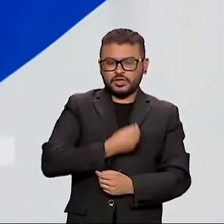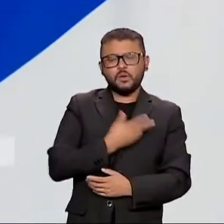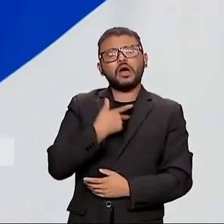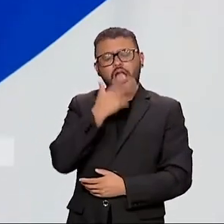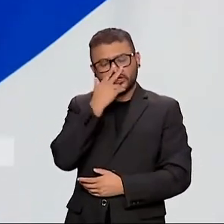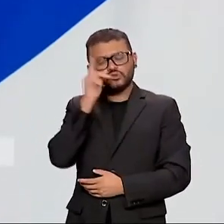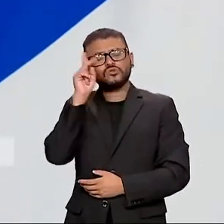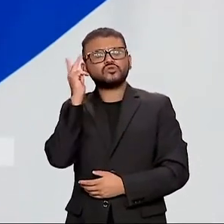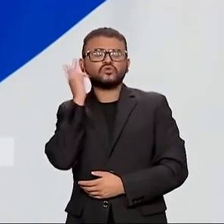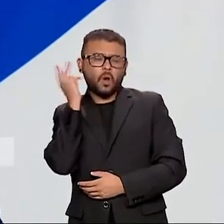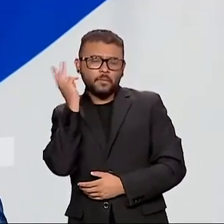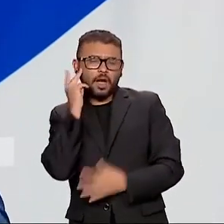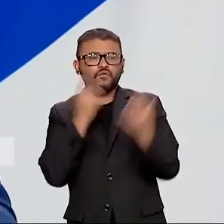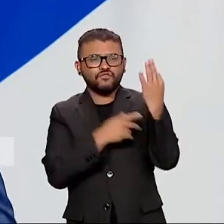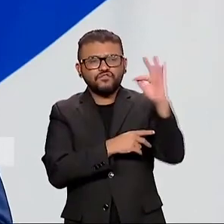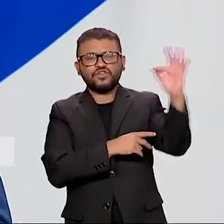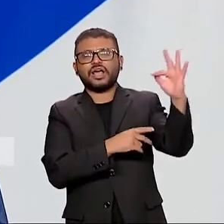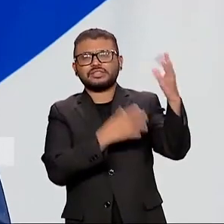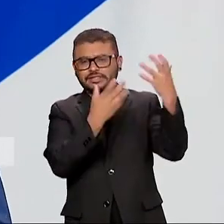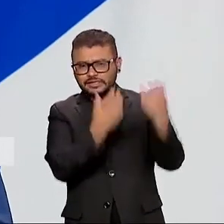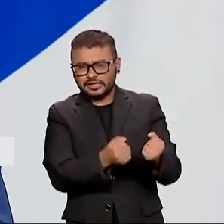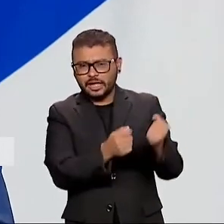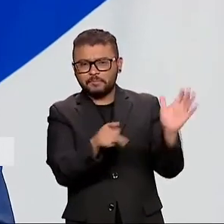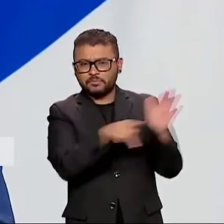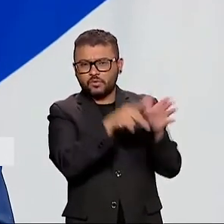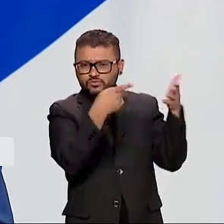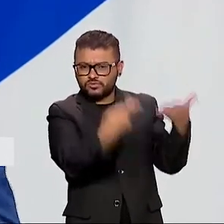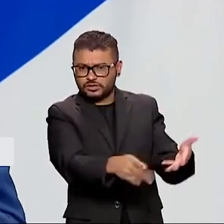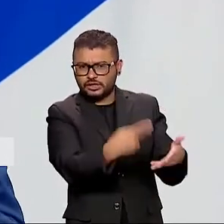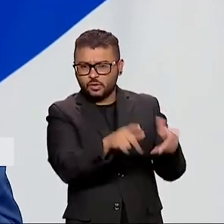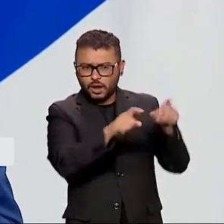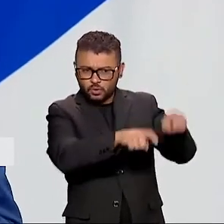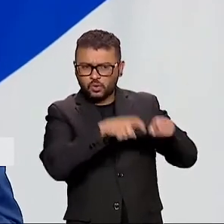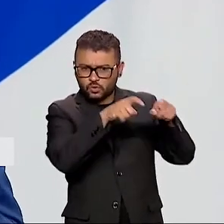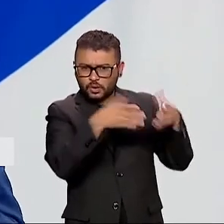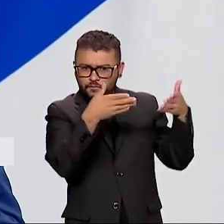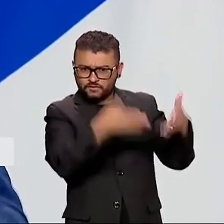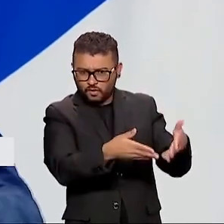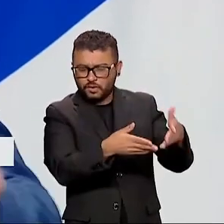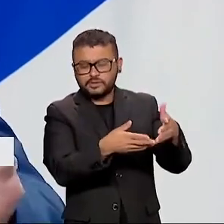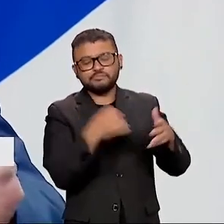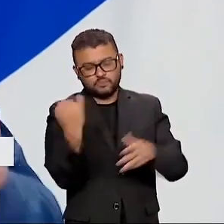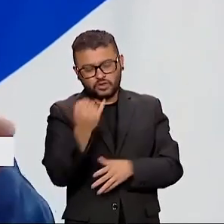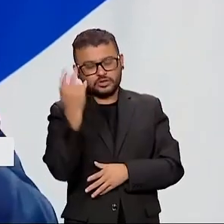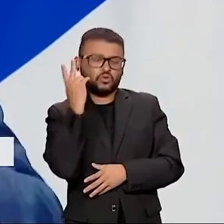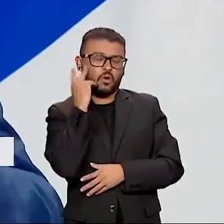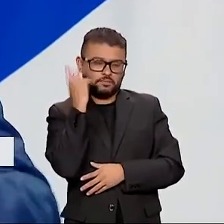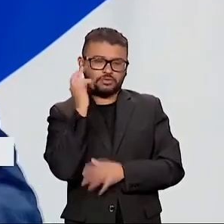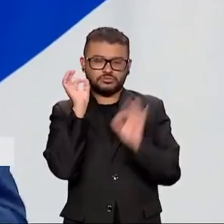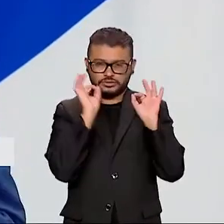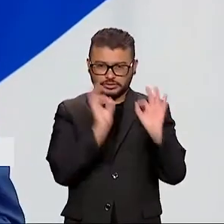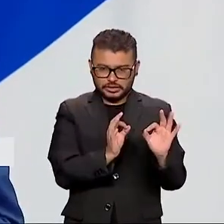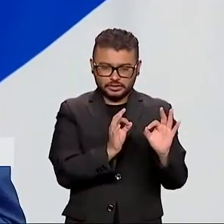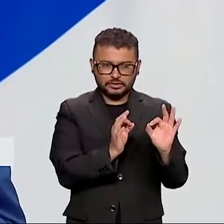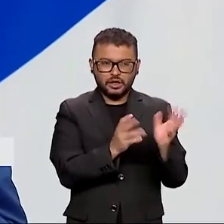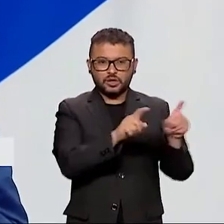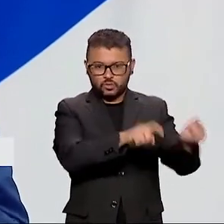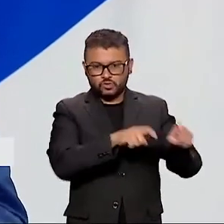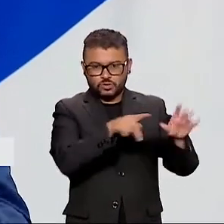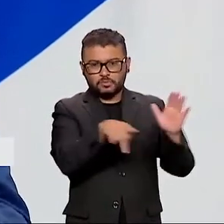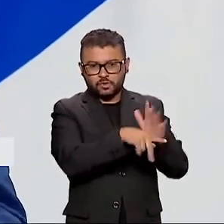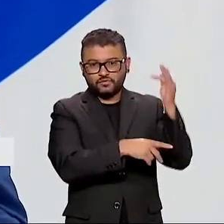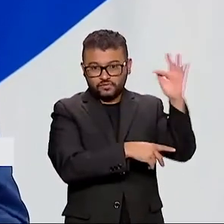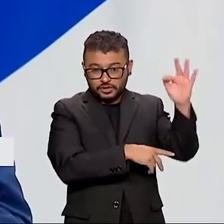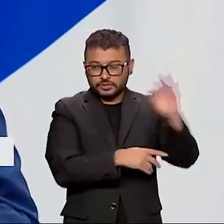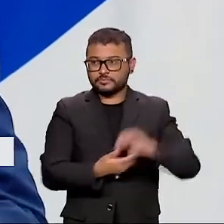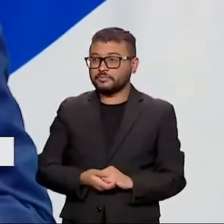tente defender a sua agricultura. Acho normal. Pode ser um ponto de mais